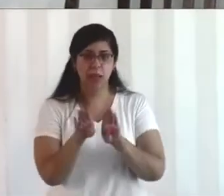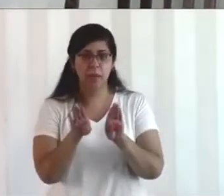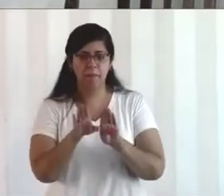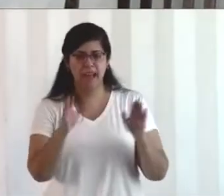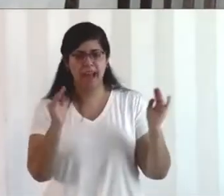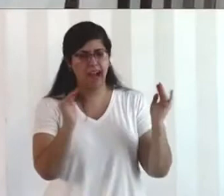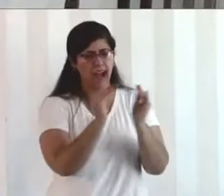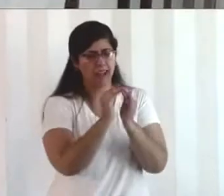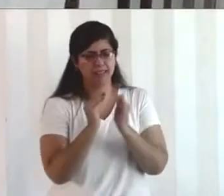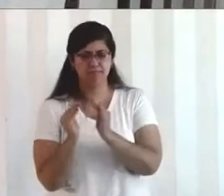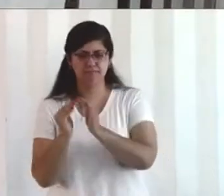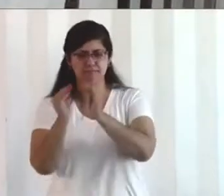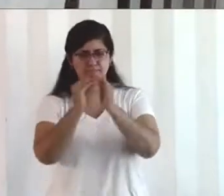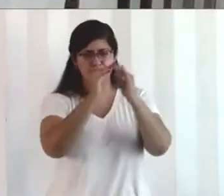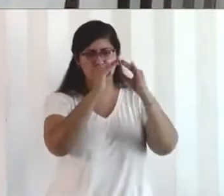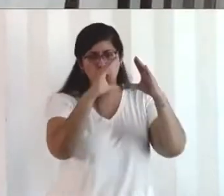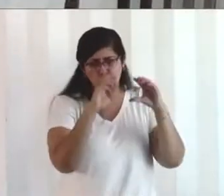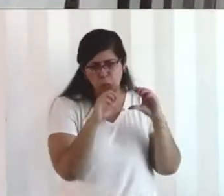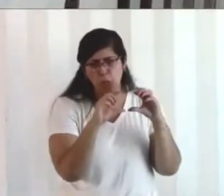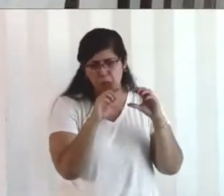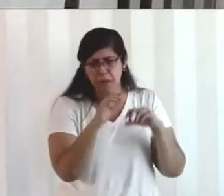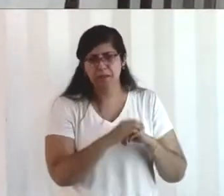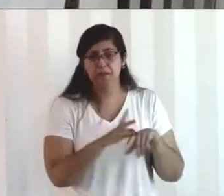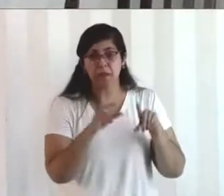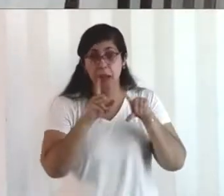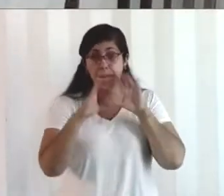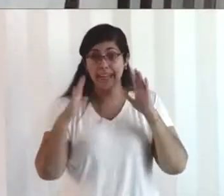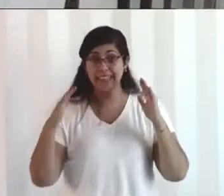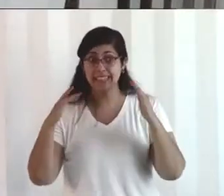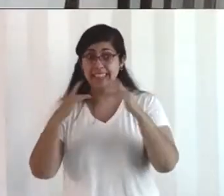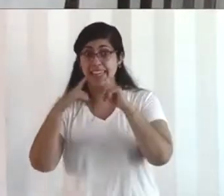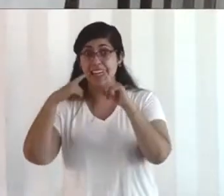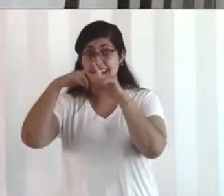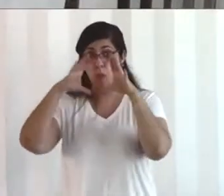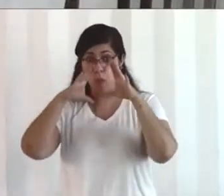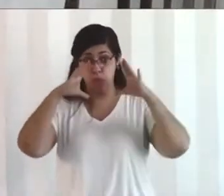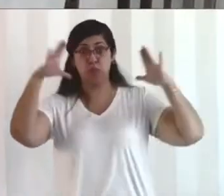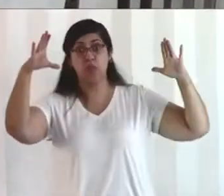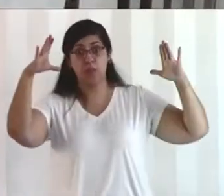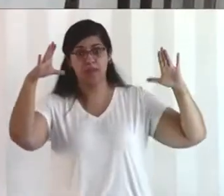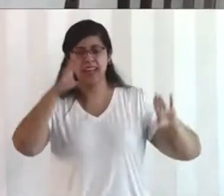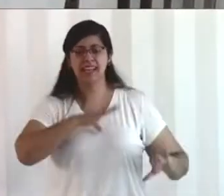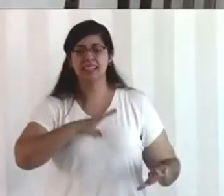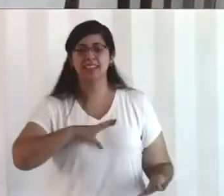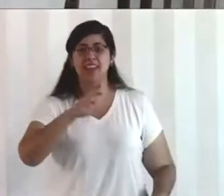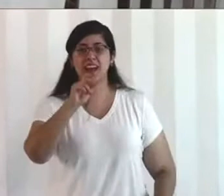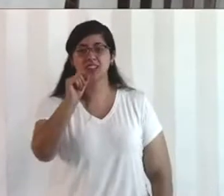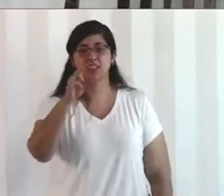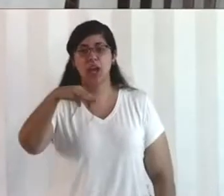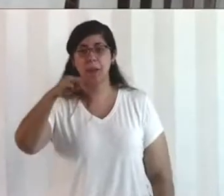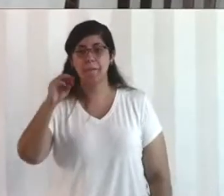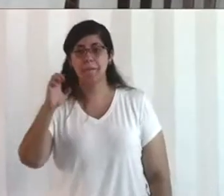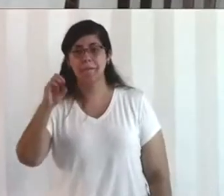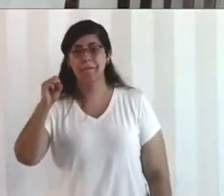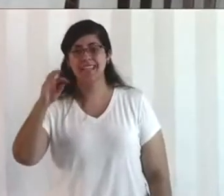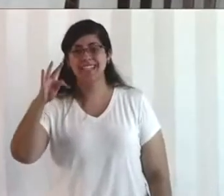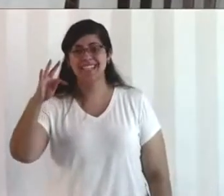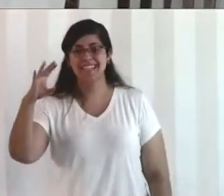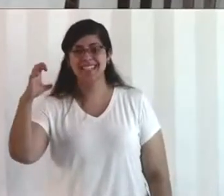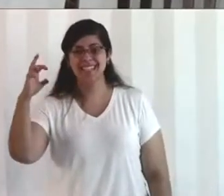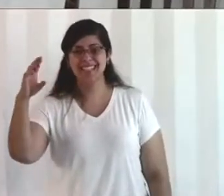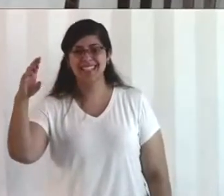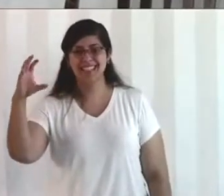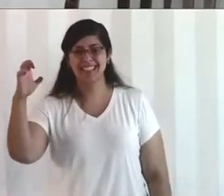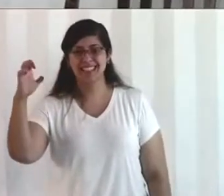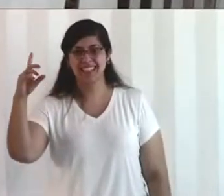das casas, mas as igrejas são maiores. Em Amsterdã isso é muito claro. Nos 4 pontos de Amsterdã, norte, sul,